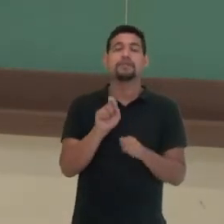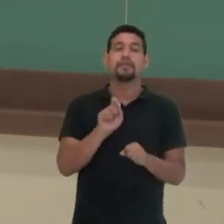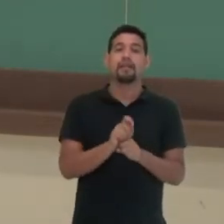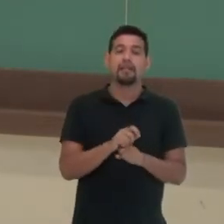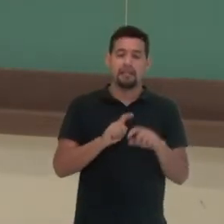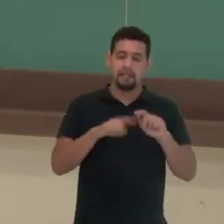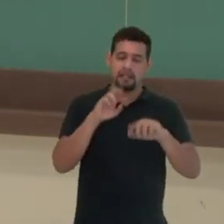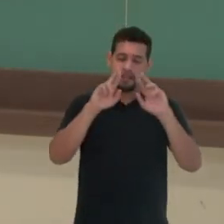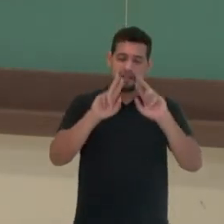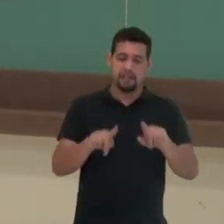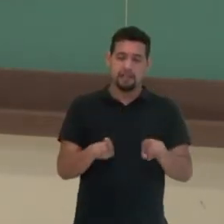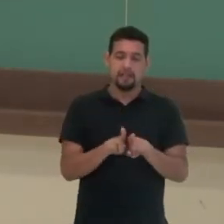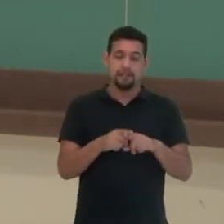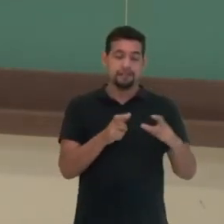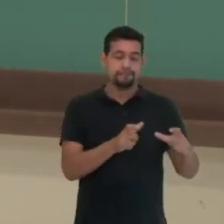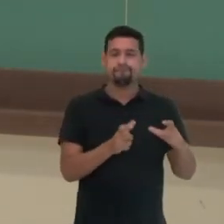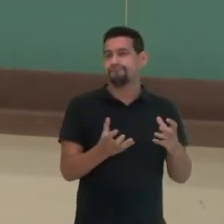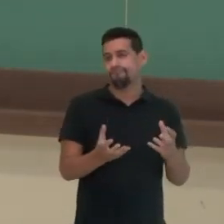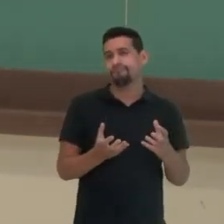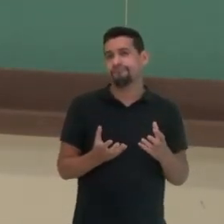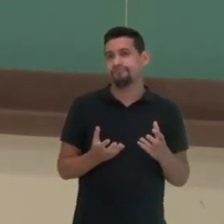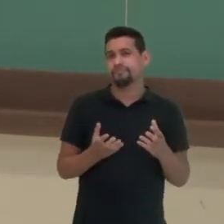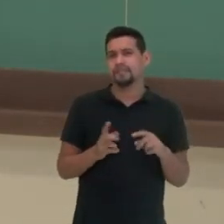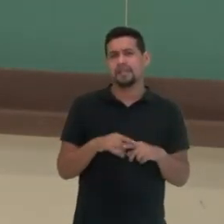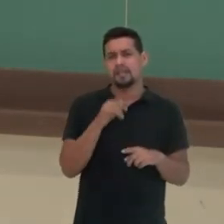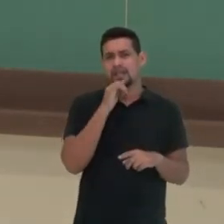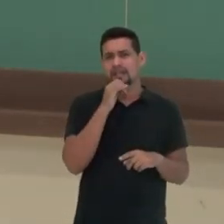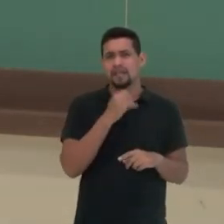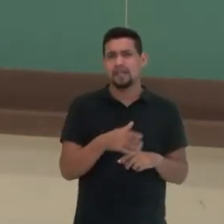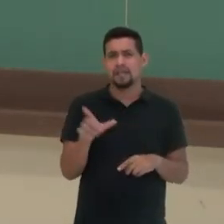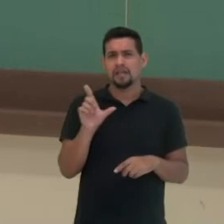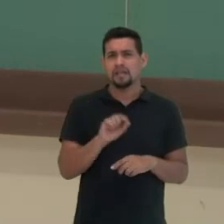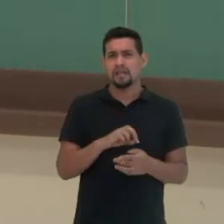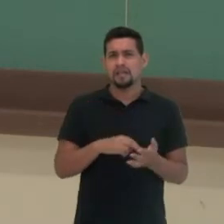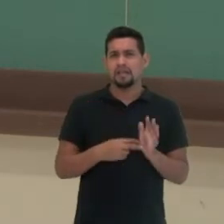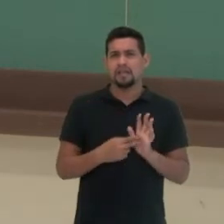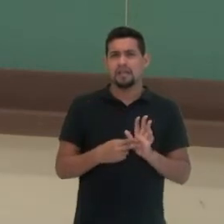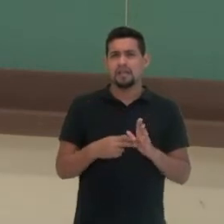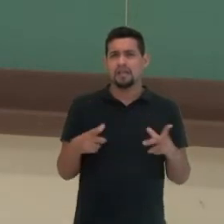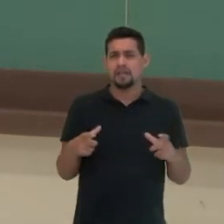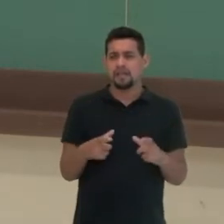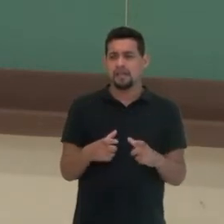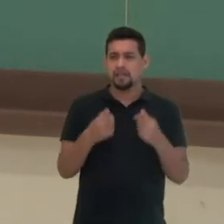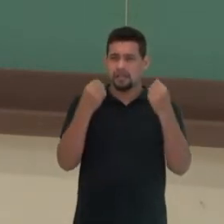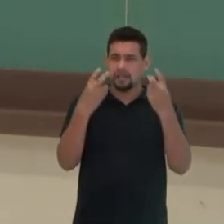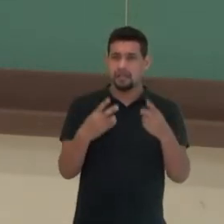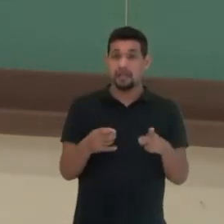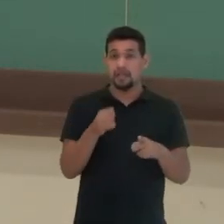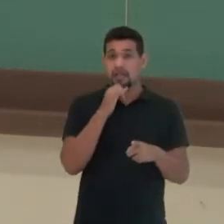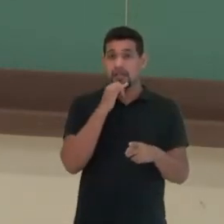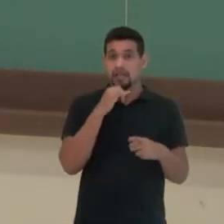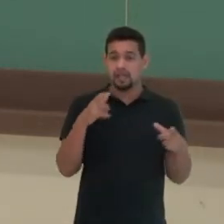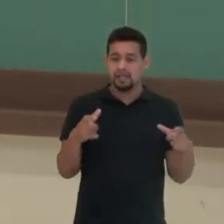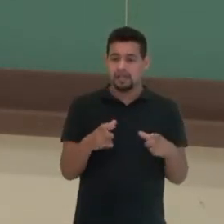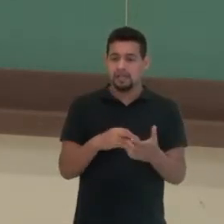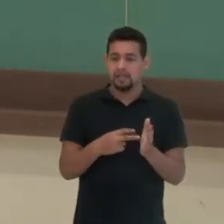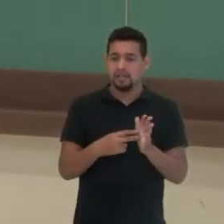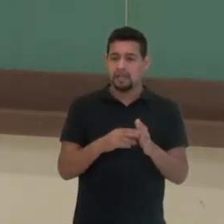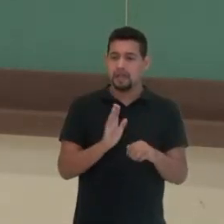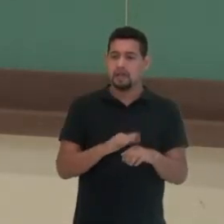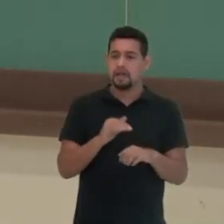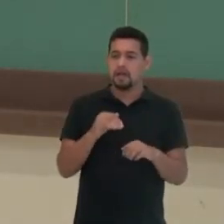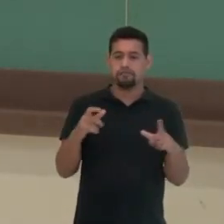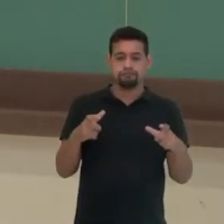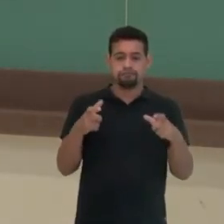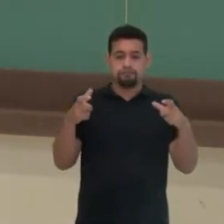esse objeto ali para o local desejado. Quanto menor for a inclinação, quero contar para você, quanto menor for a inclinação, maior será o